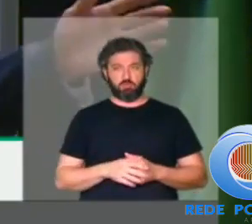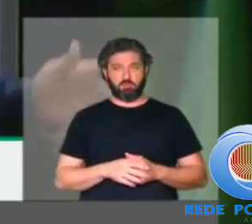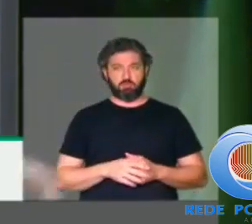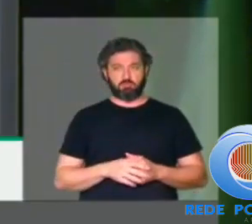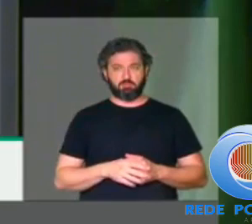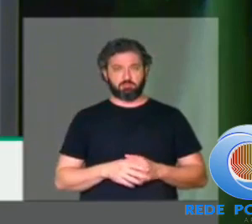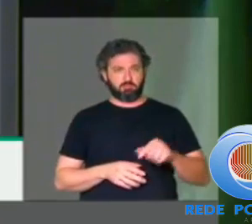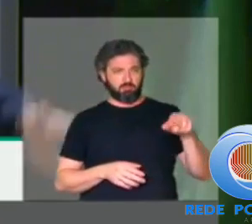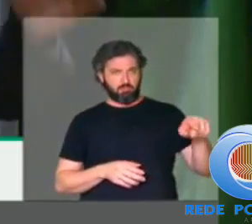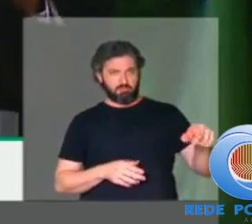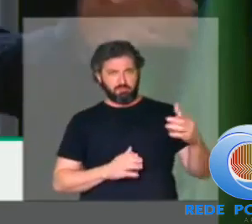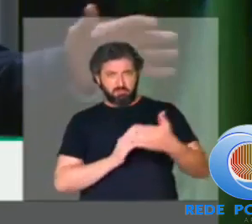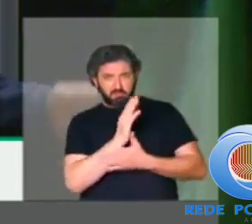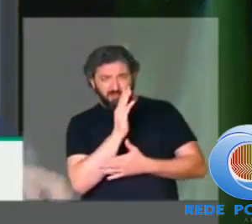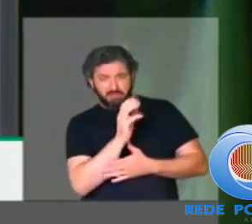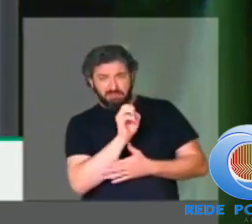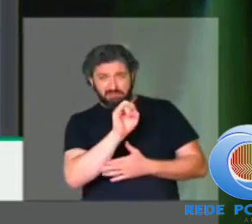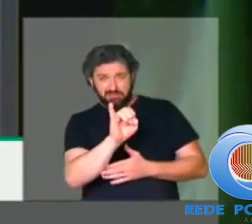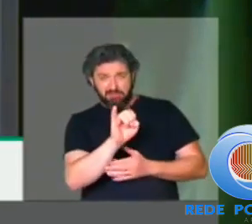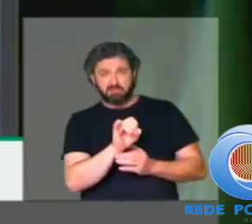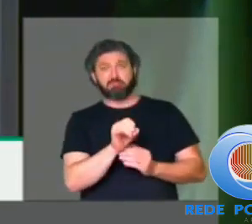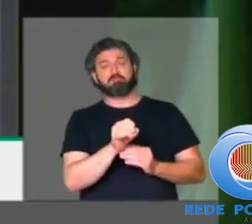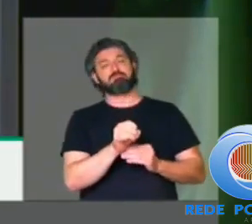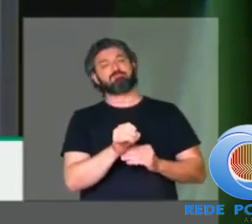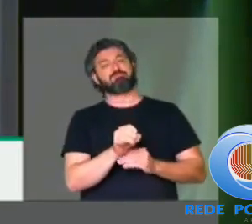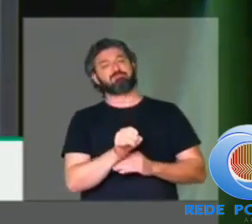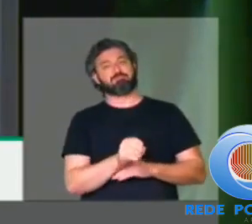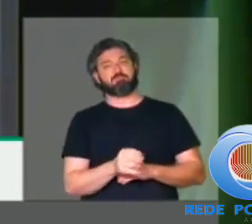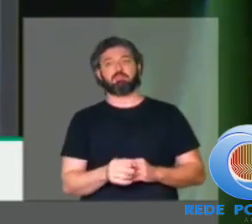Se essa matéria for aprovada,